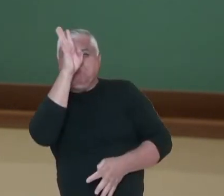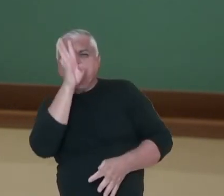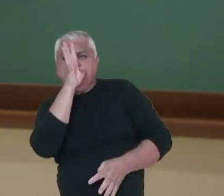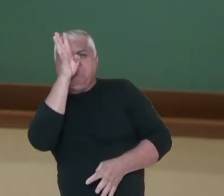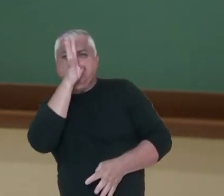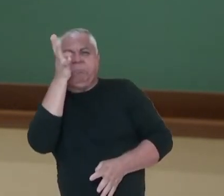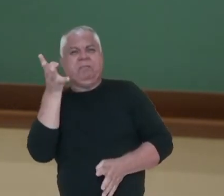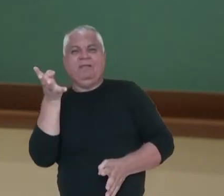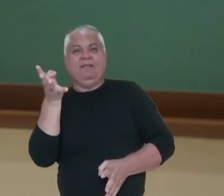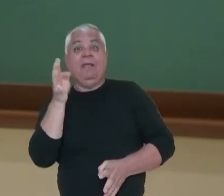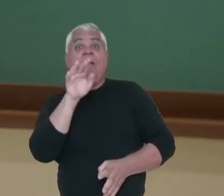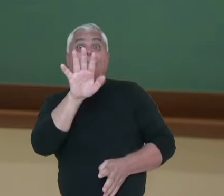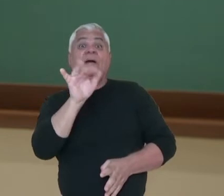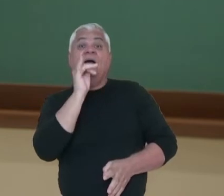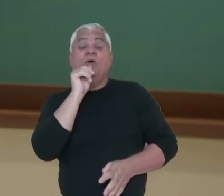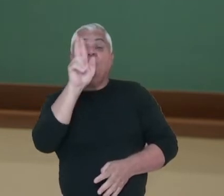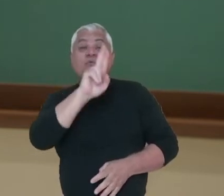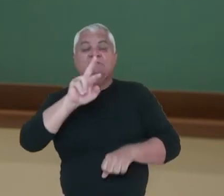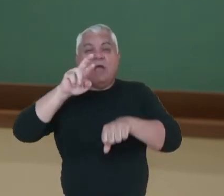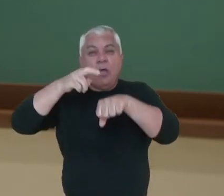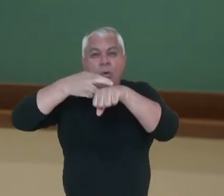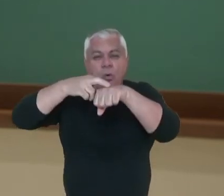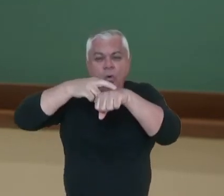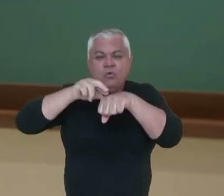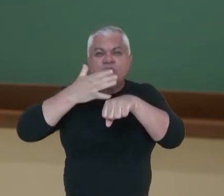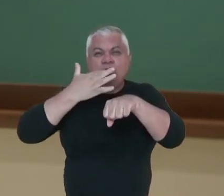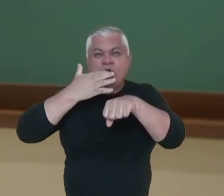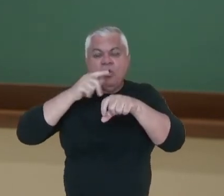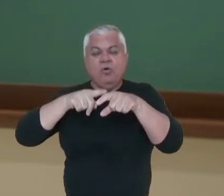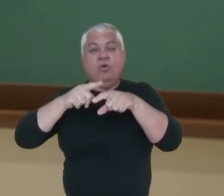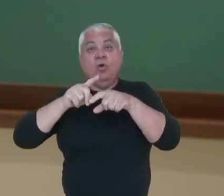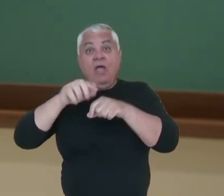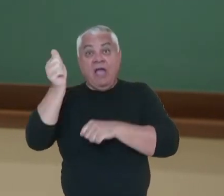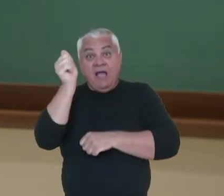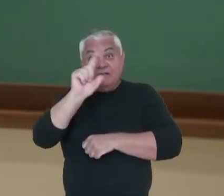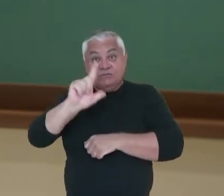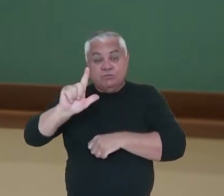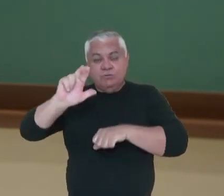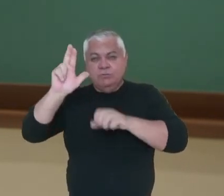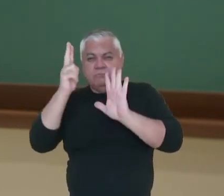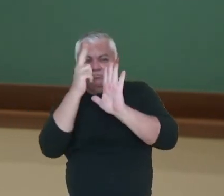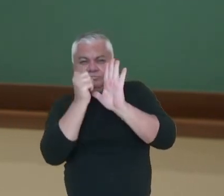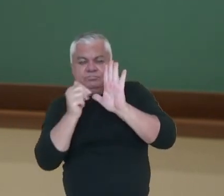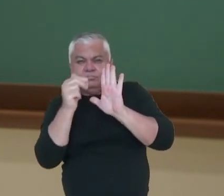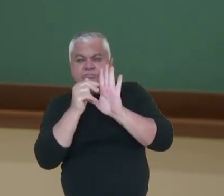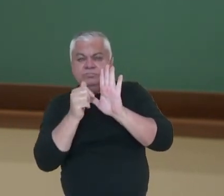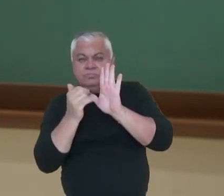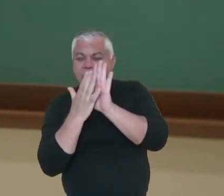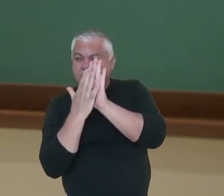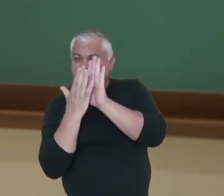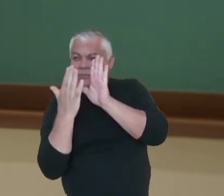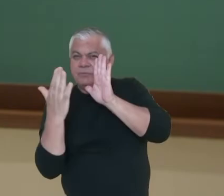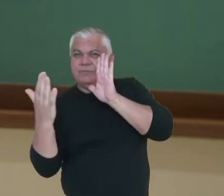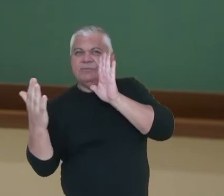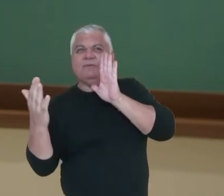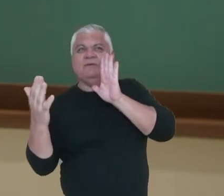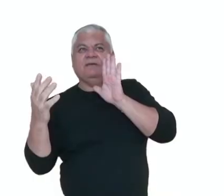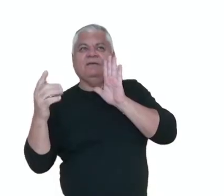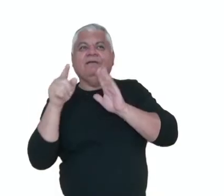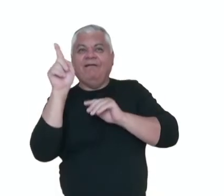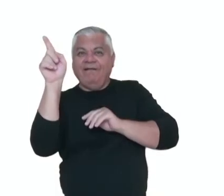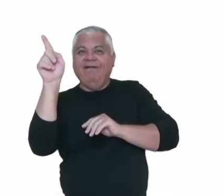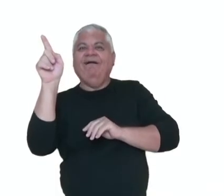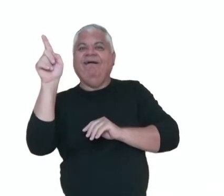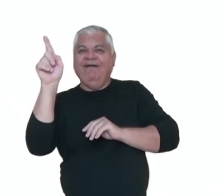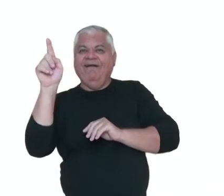na tela. Mas quando você utiliza o roxo para uma sombra suave e utiliza o azul para uma sombra profunda, ele vai dar essa